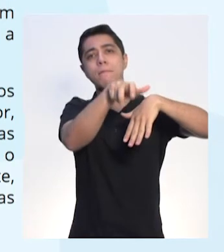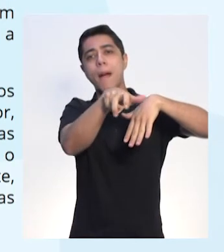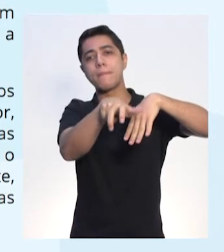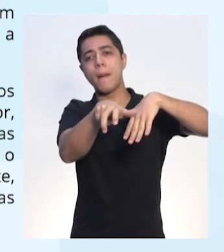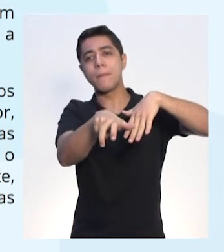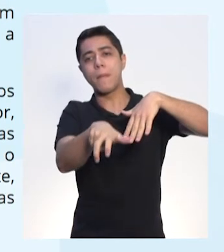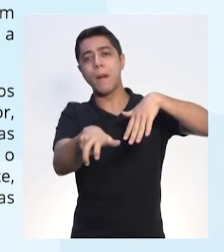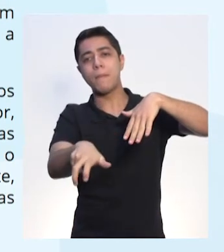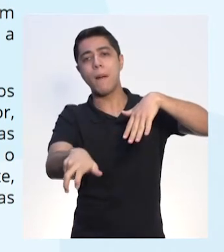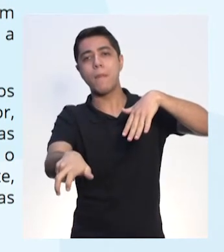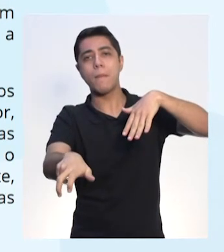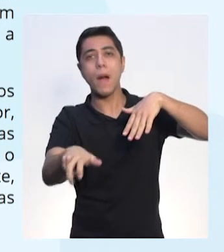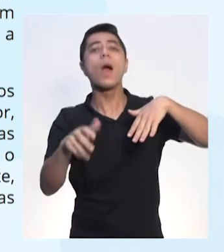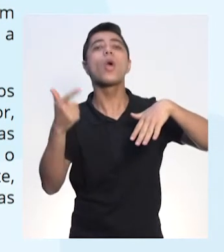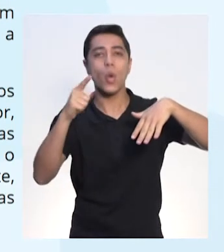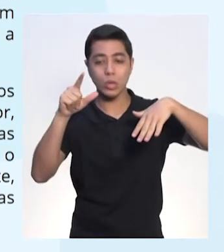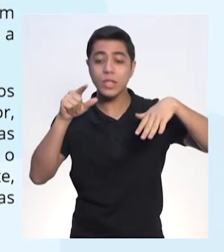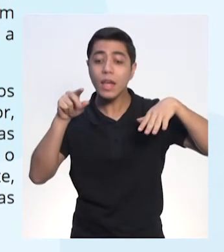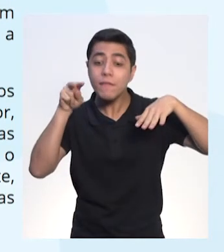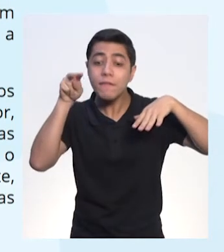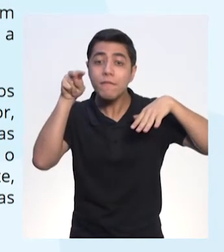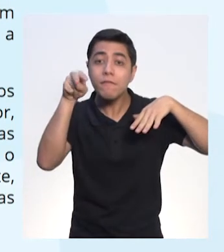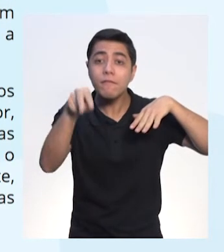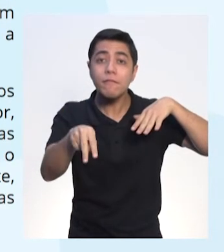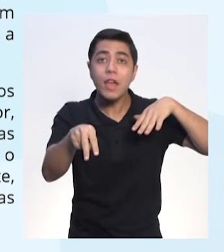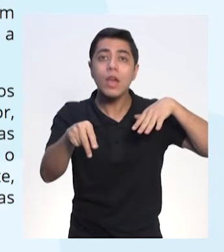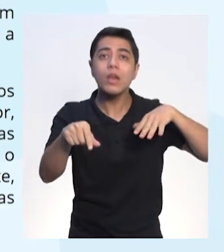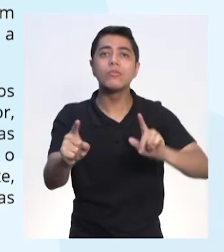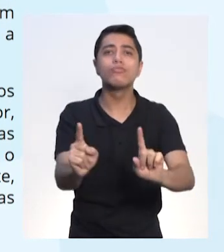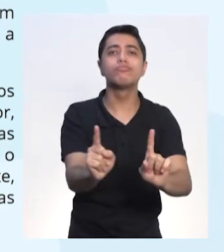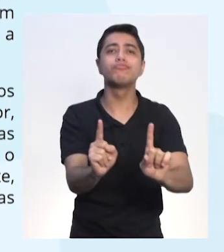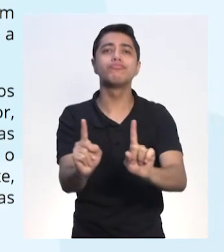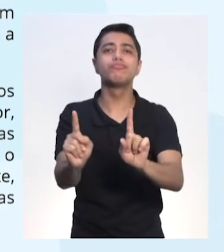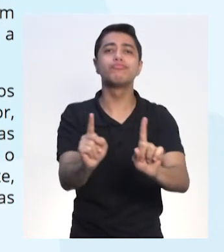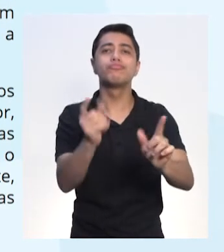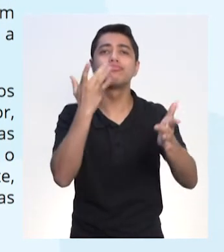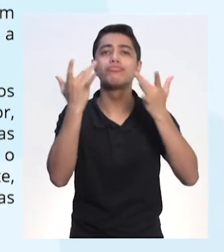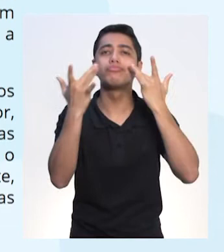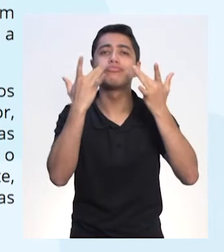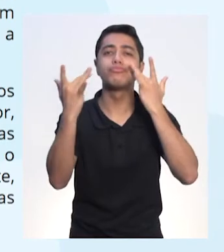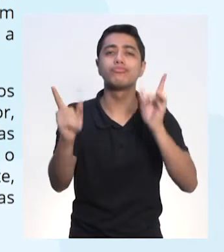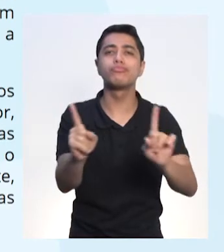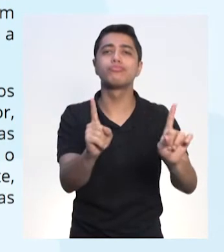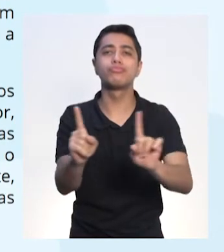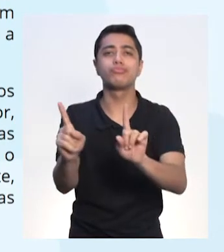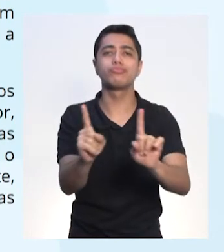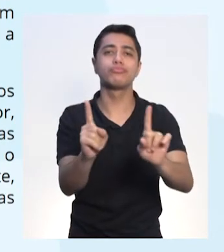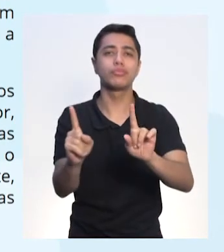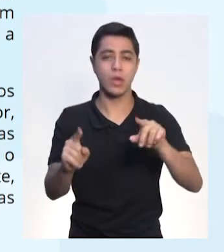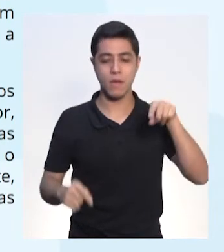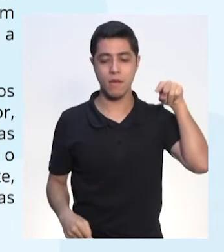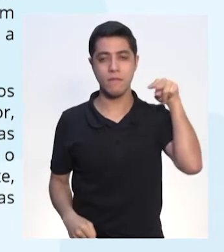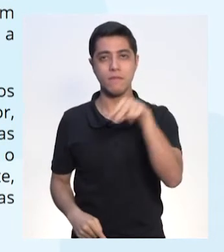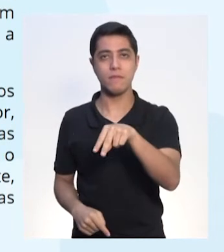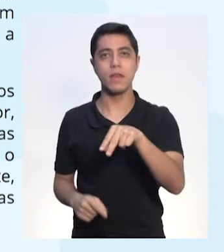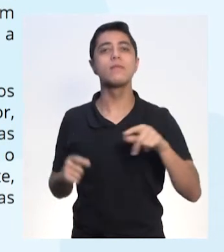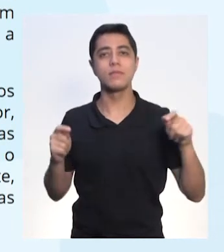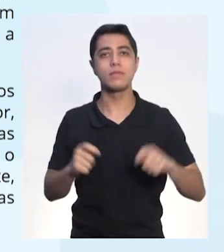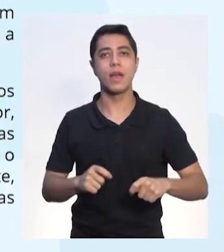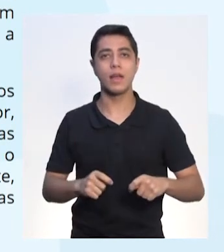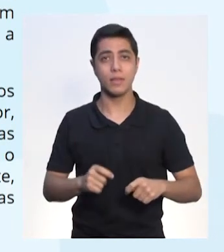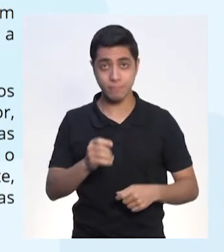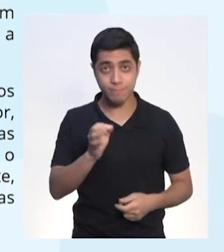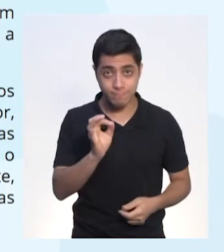com precisão, tudo o que estava se passando ali na interpretação, ali na representação dramática, certo?